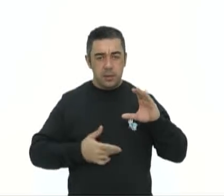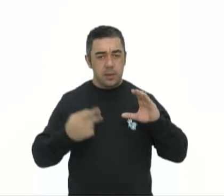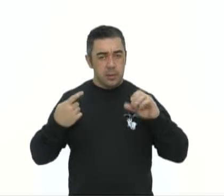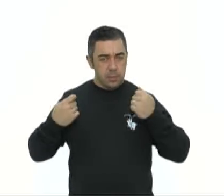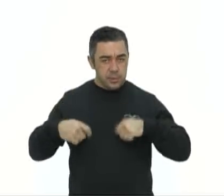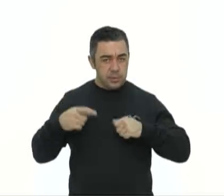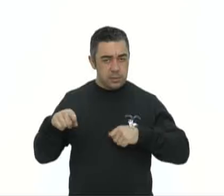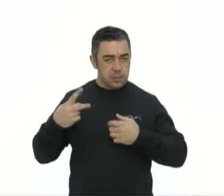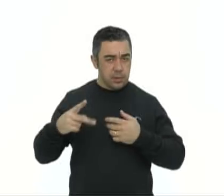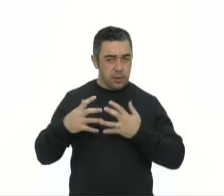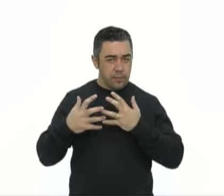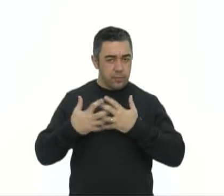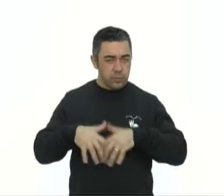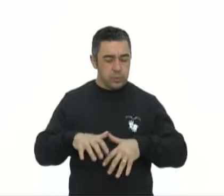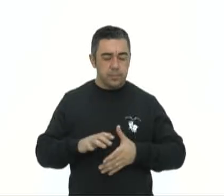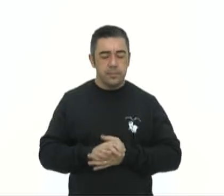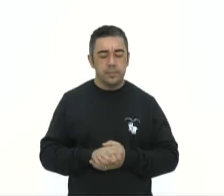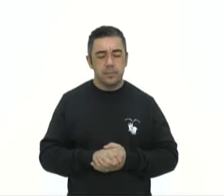à sua função.